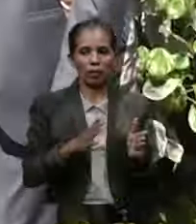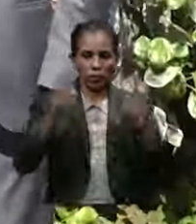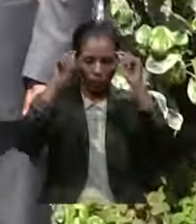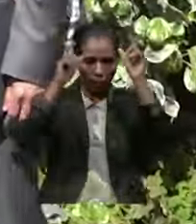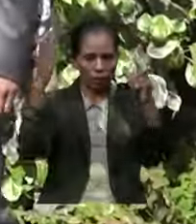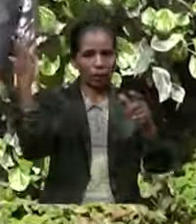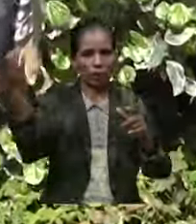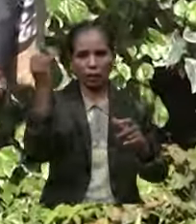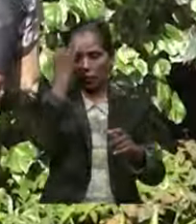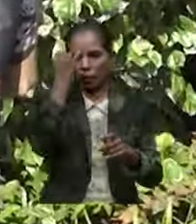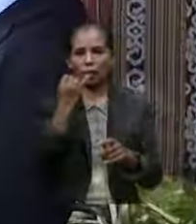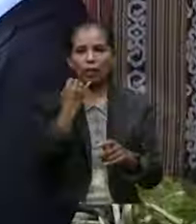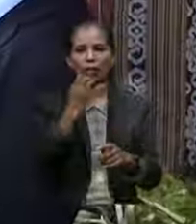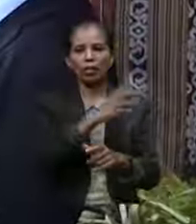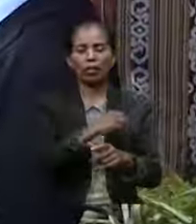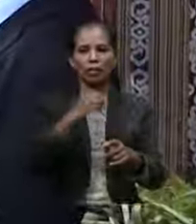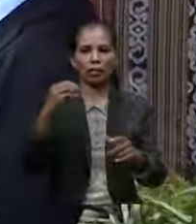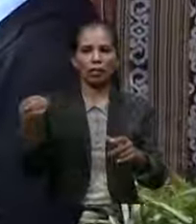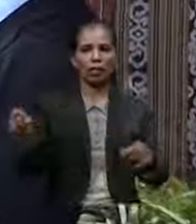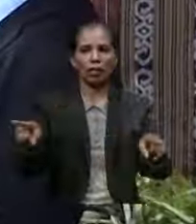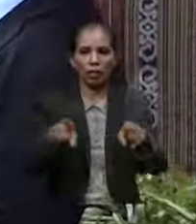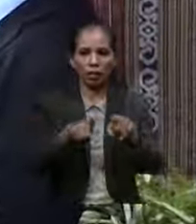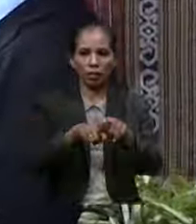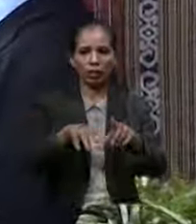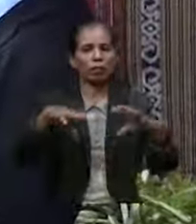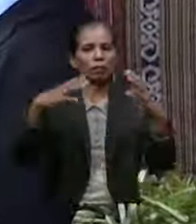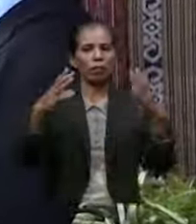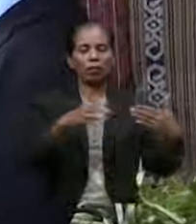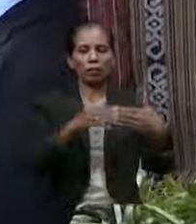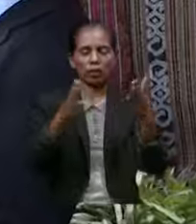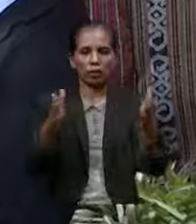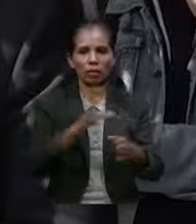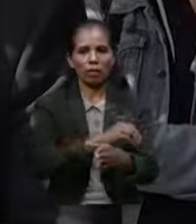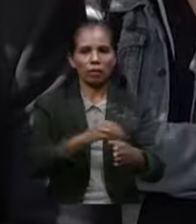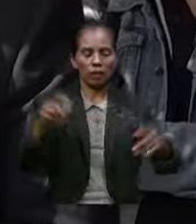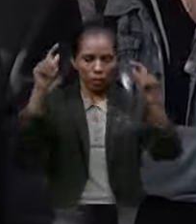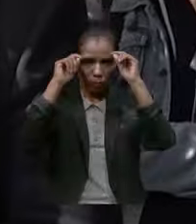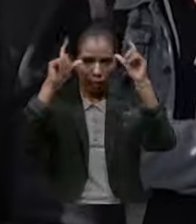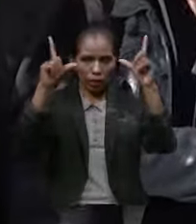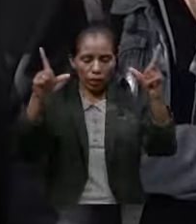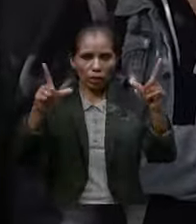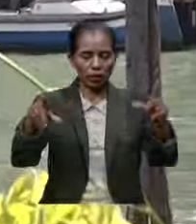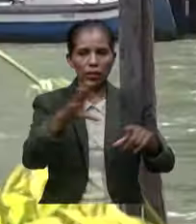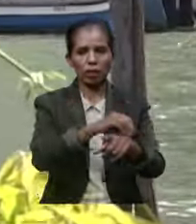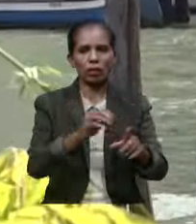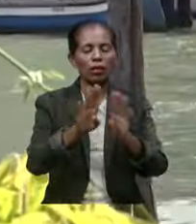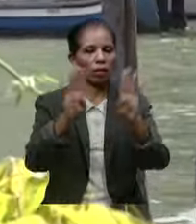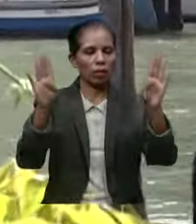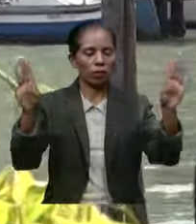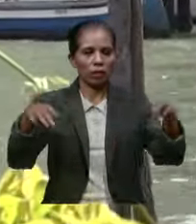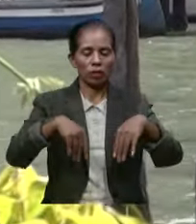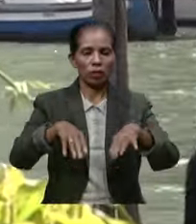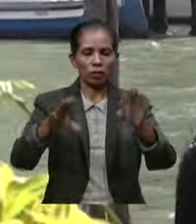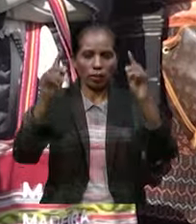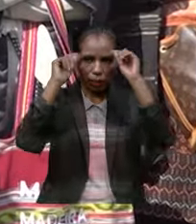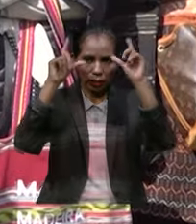Itália, o secretário de Estado Arte e Cultura, Nebe Hanessa Mos, comissão organizadora para o pavilhão Timor-Leste, oficialmente a abertura para o pavilhão Timor-Leste